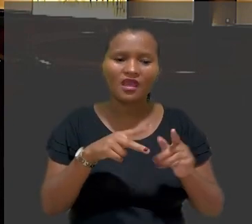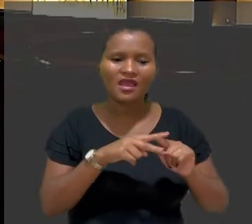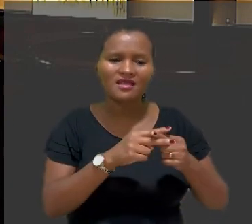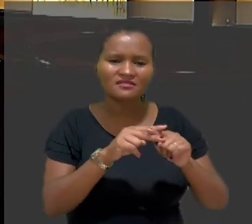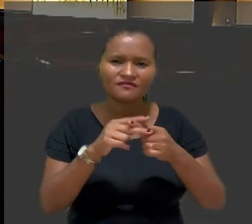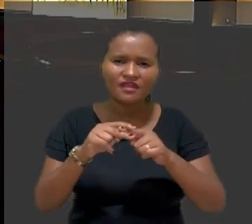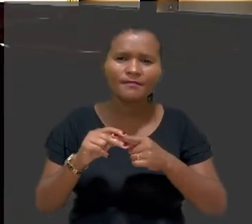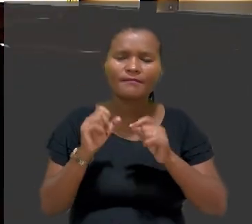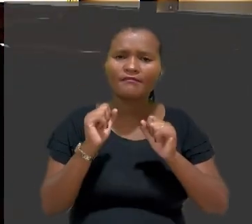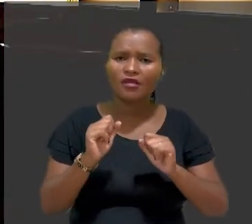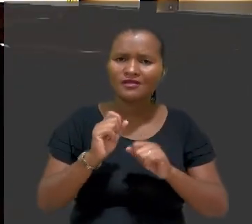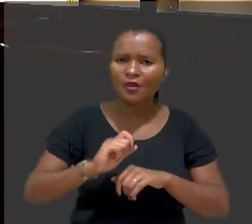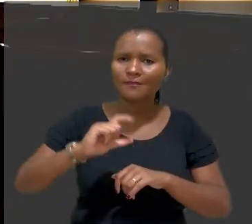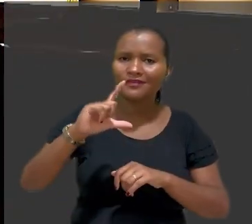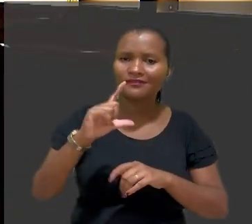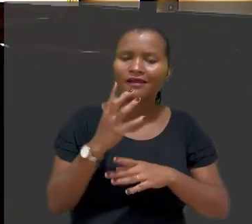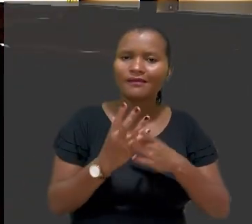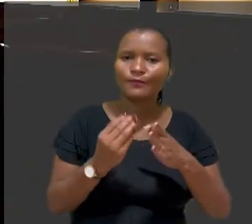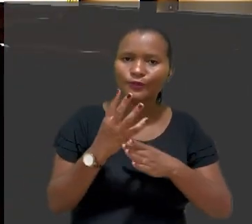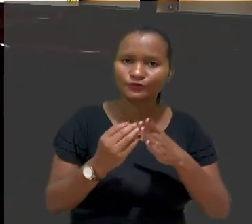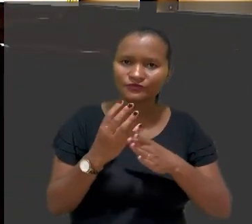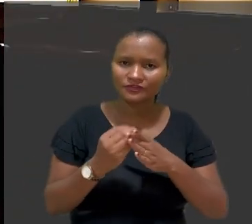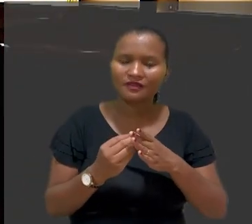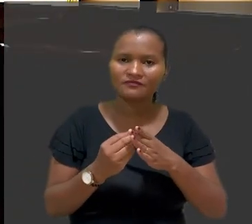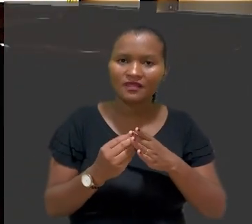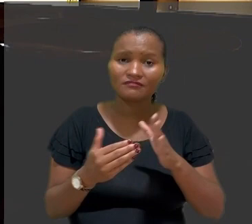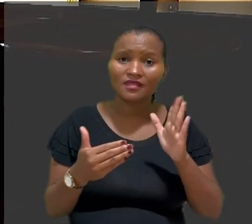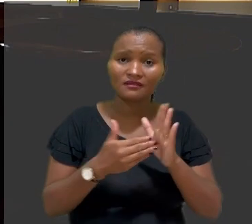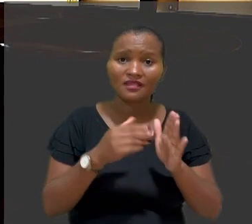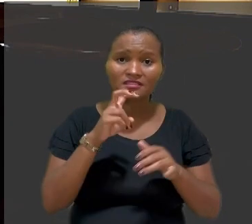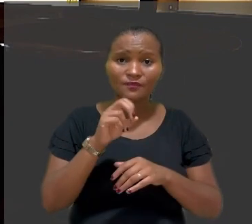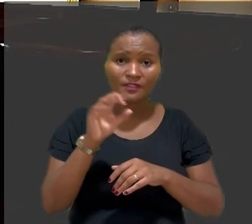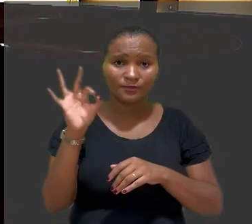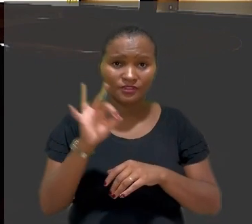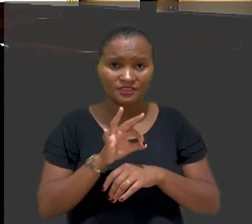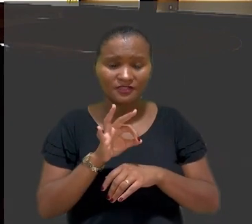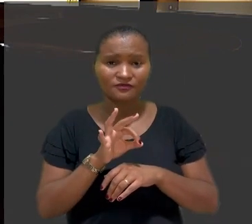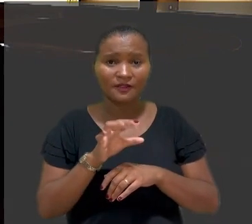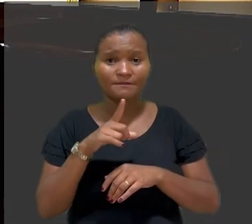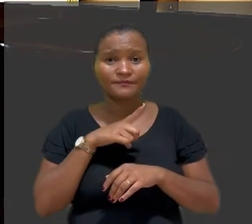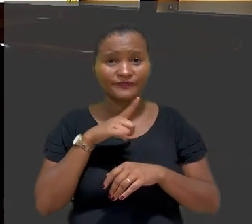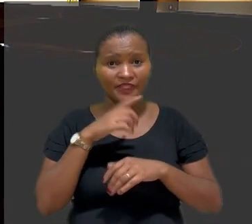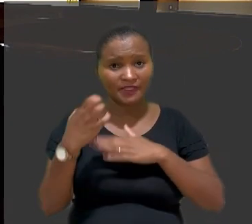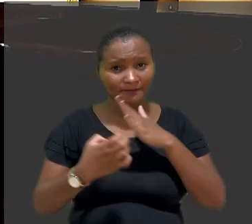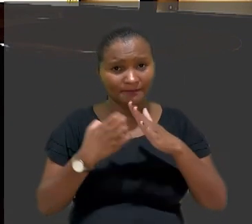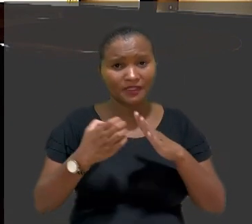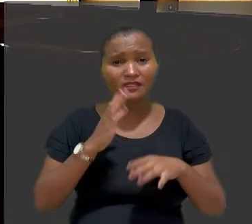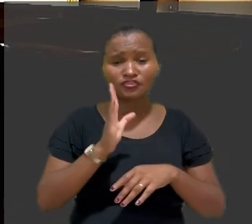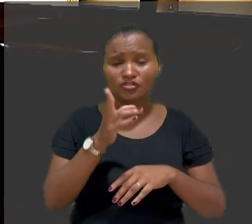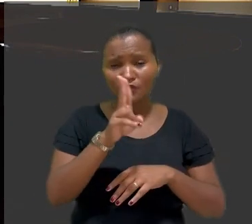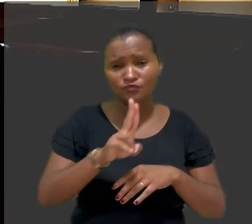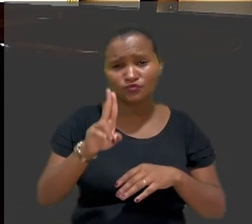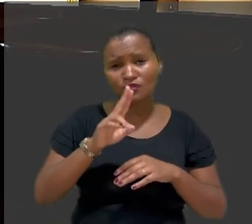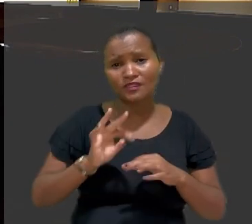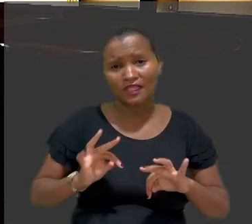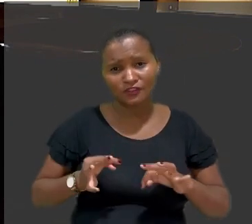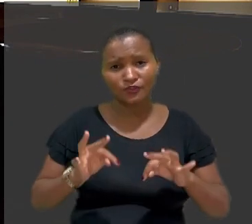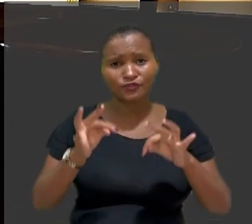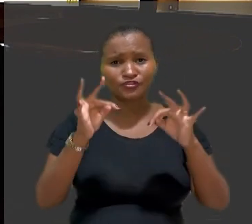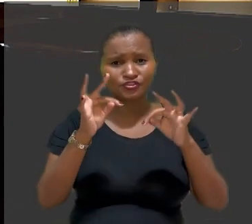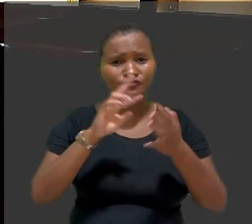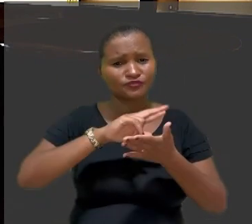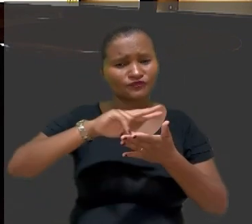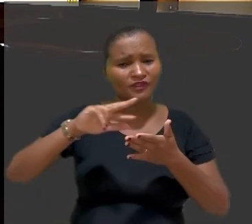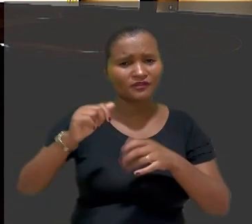outra realidade. Essas ferramentas podem aumentar a produtividade em até 50%. Tem empresas que já